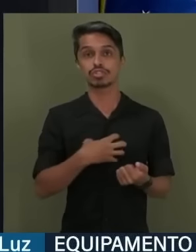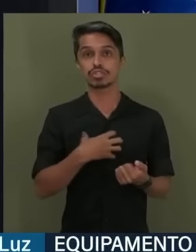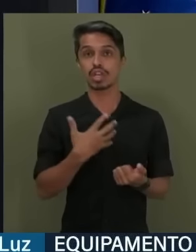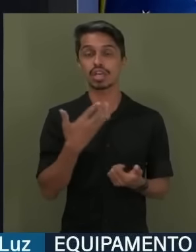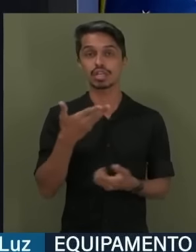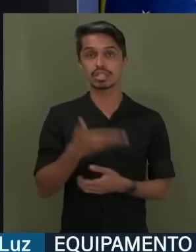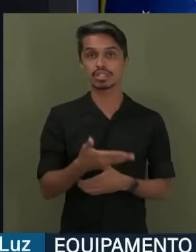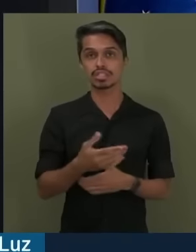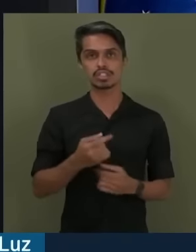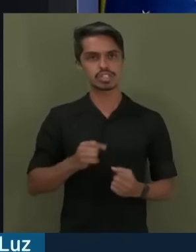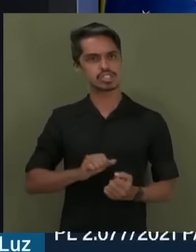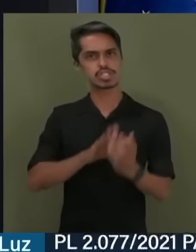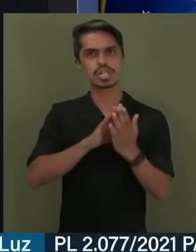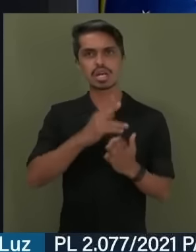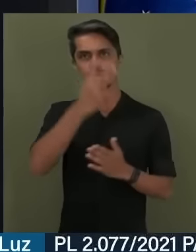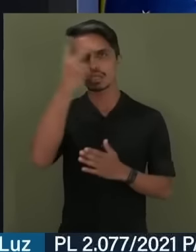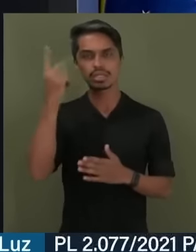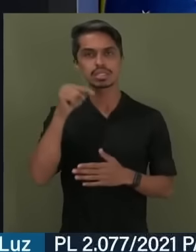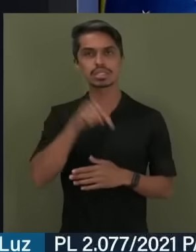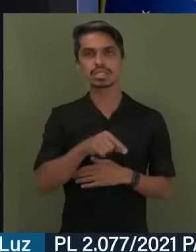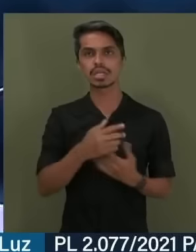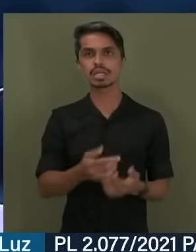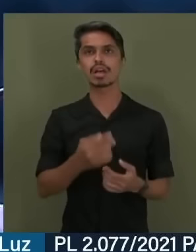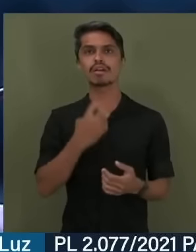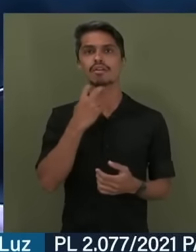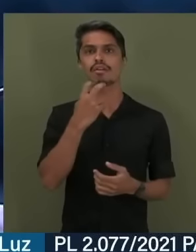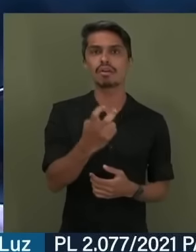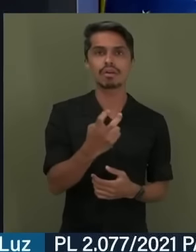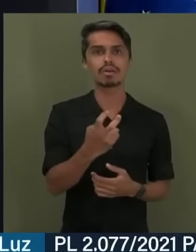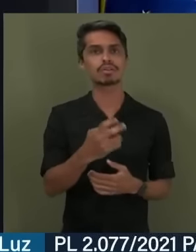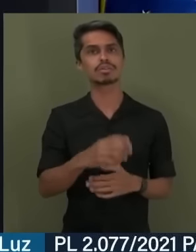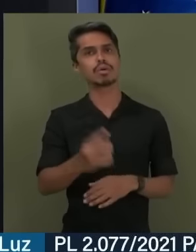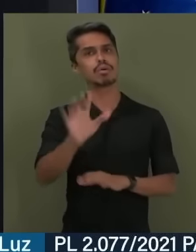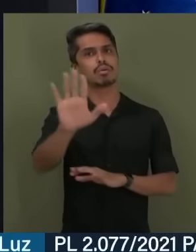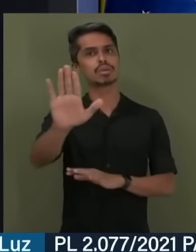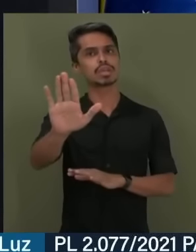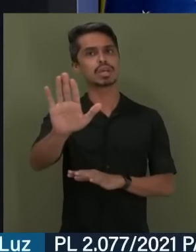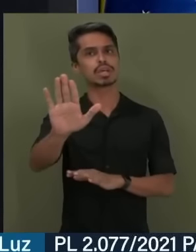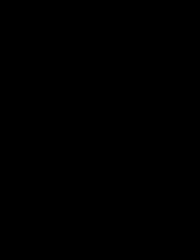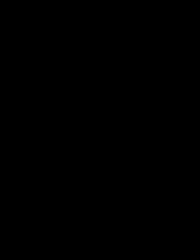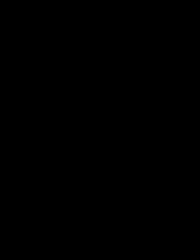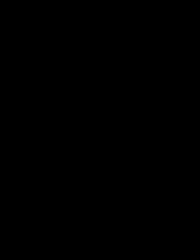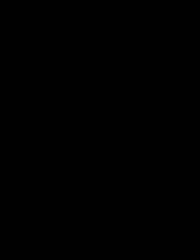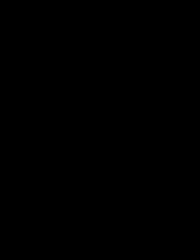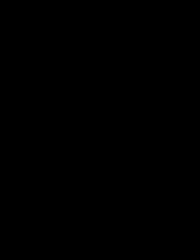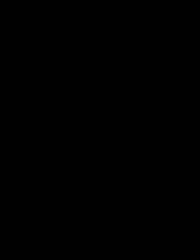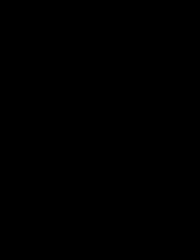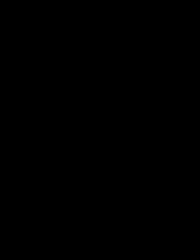contundente contra aquele que menos tem vez e voz. Concede uma parte, senador? Um minuto, eu já vou conceder.